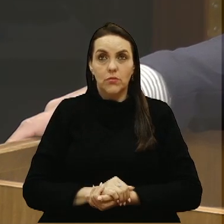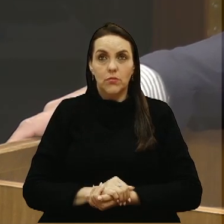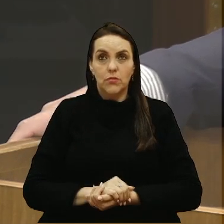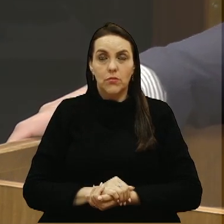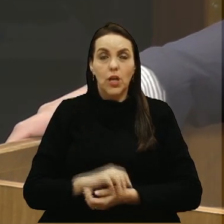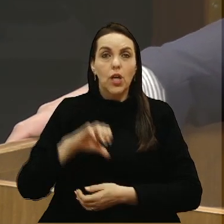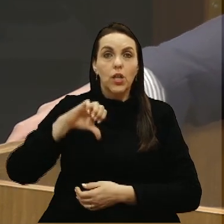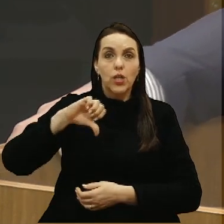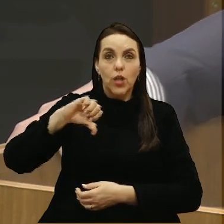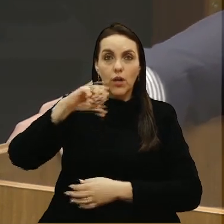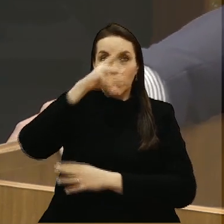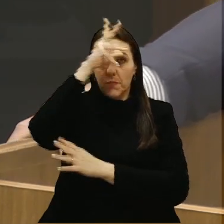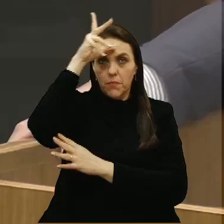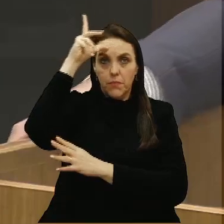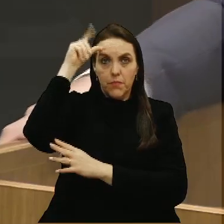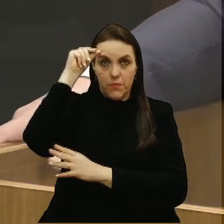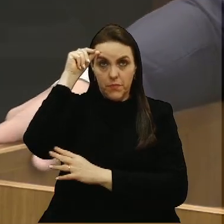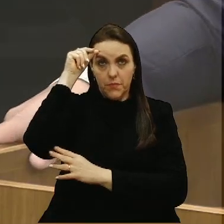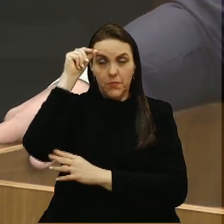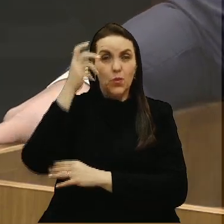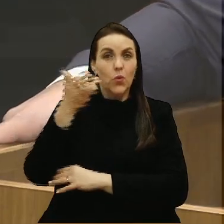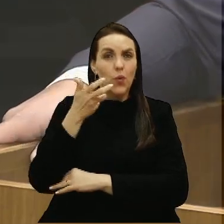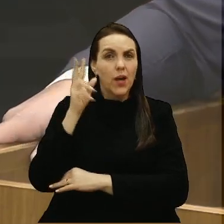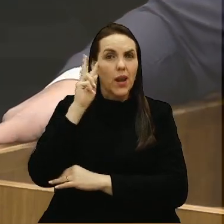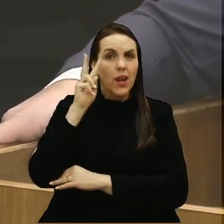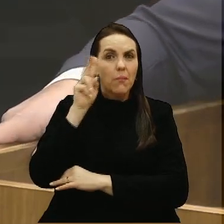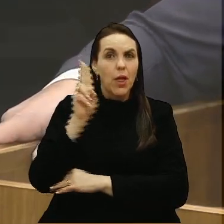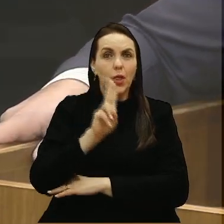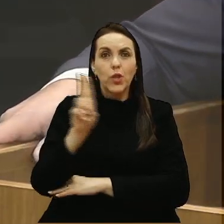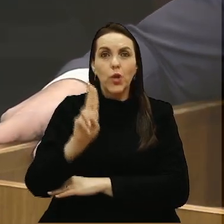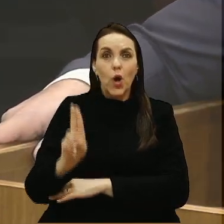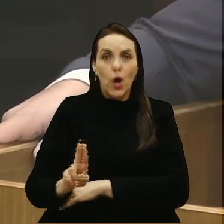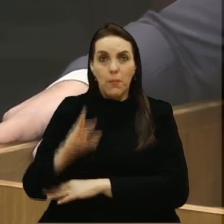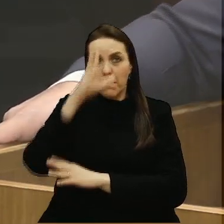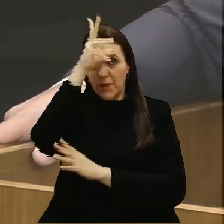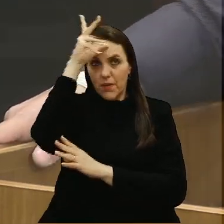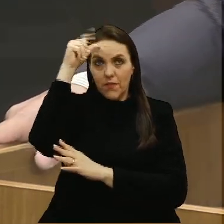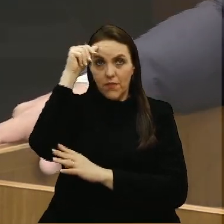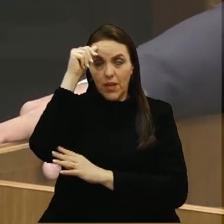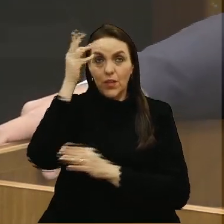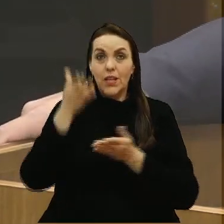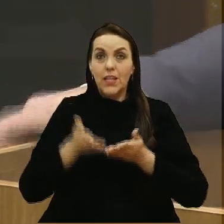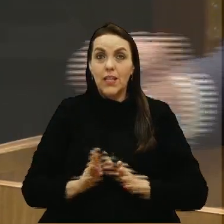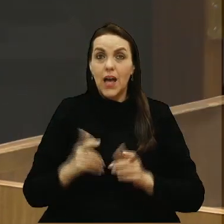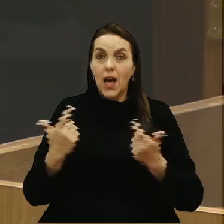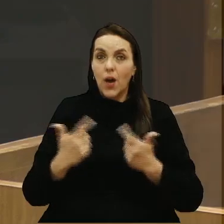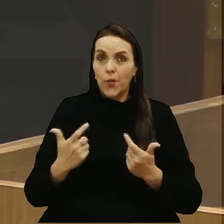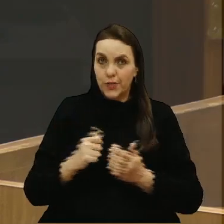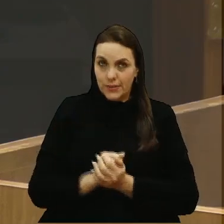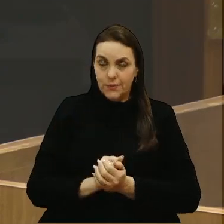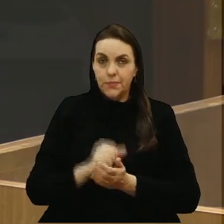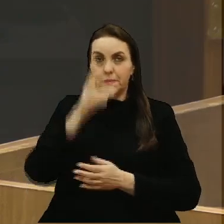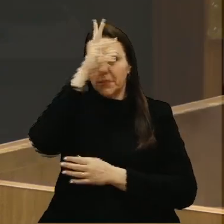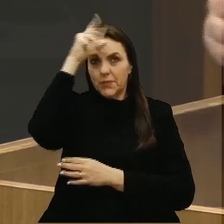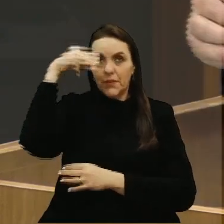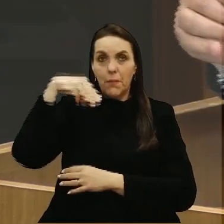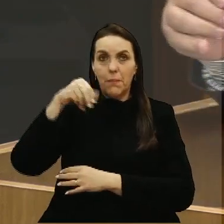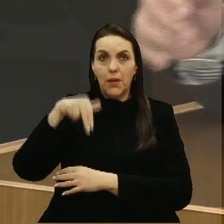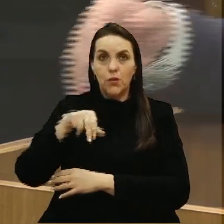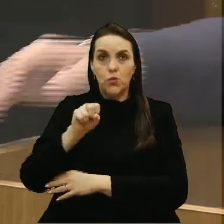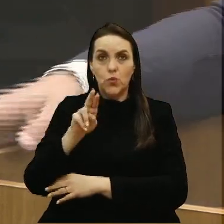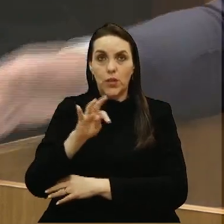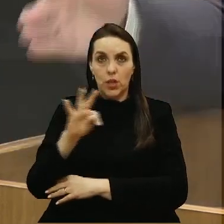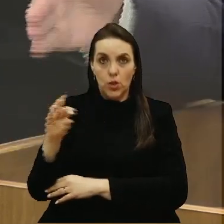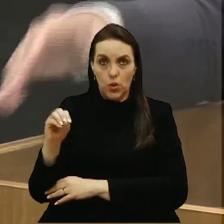9 prefeitos, que eu quero só lembrar o nome desses prefeitos e a naturalidade deles. Prefeito Mansueto